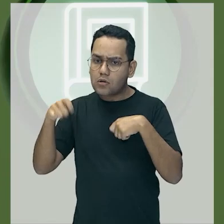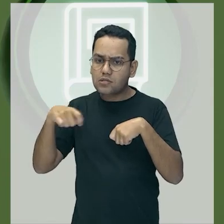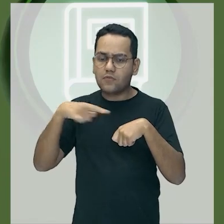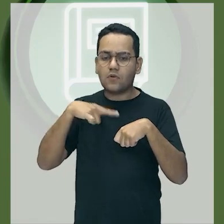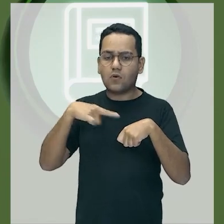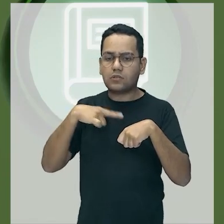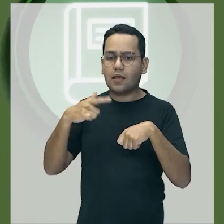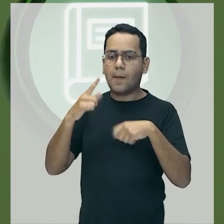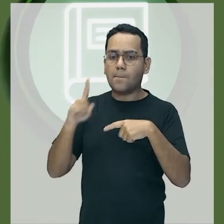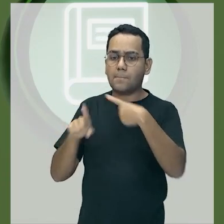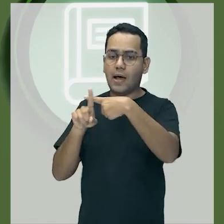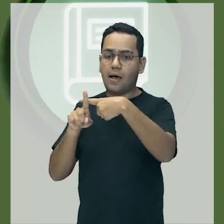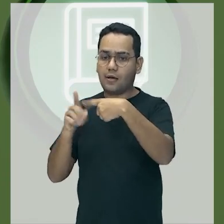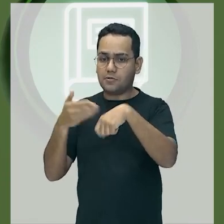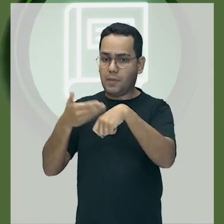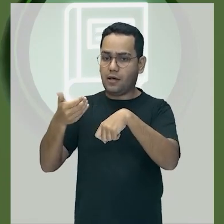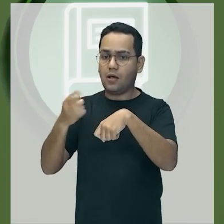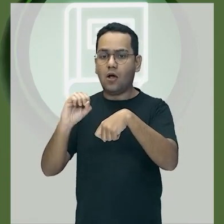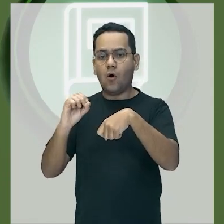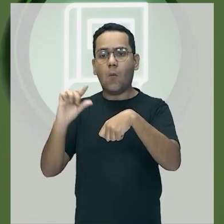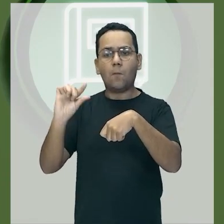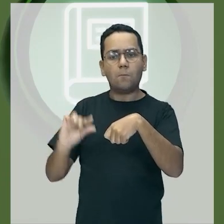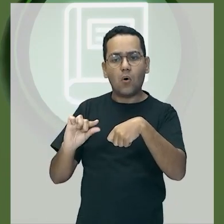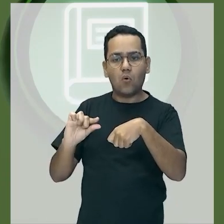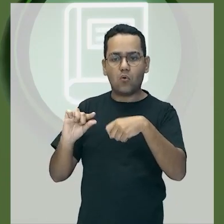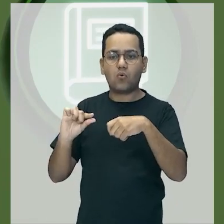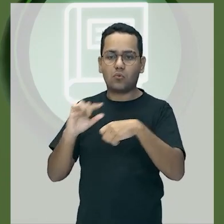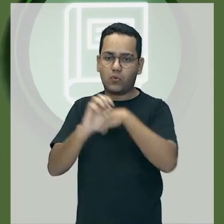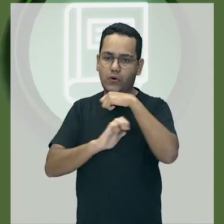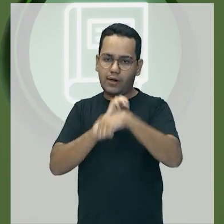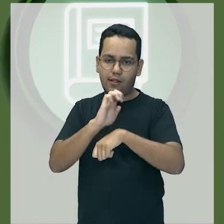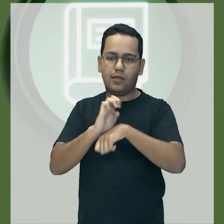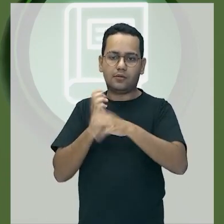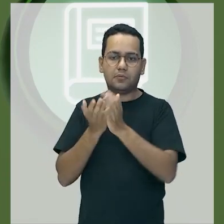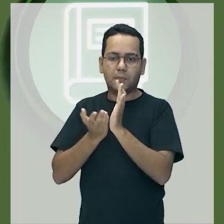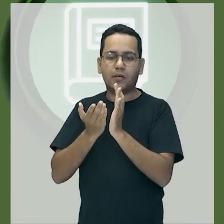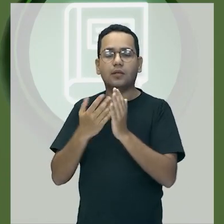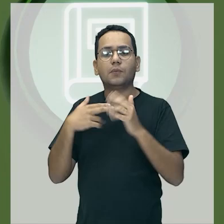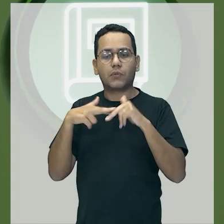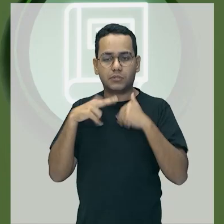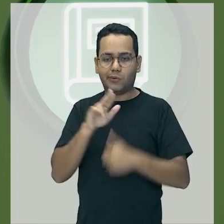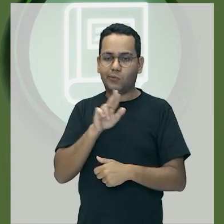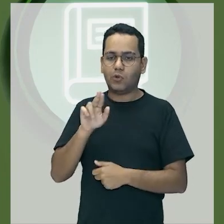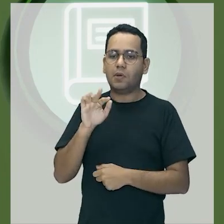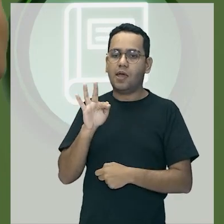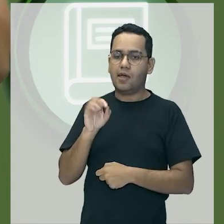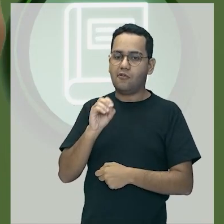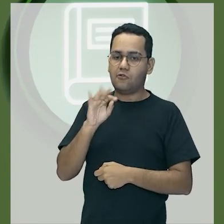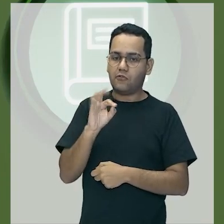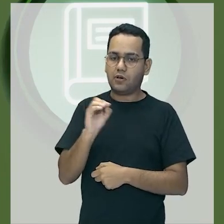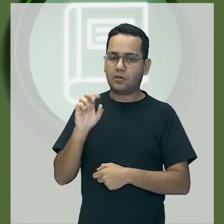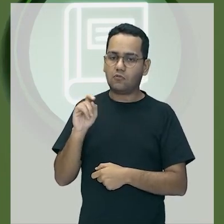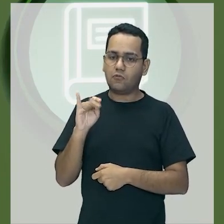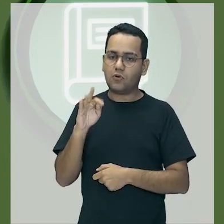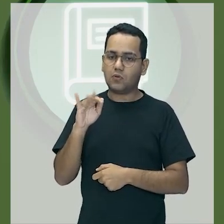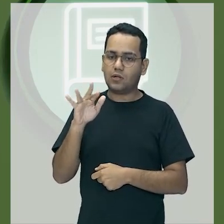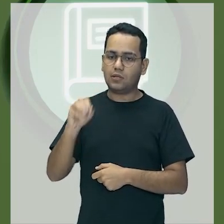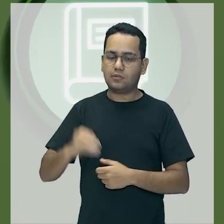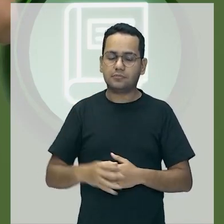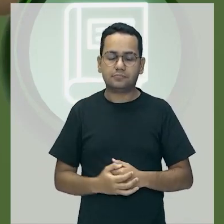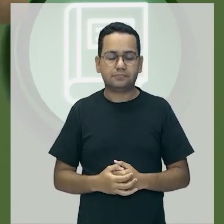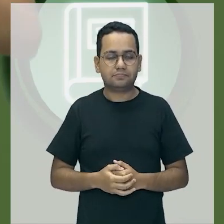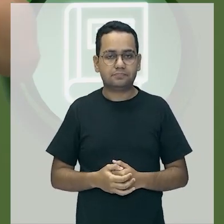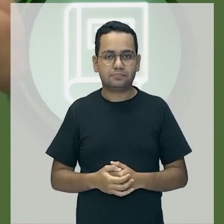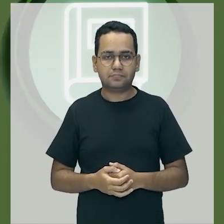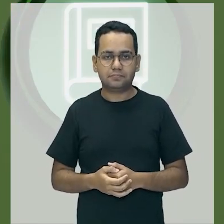placa, tá? Então isso daí é o efeito fotoelétrico, tá, pessoal? E aí um detalhe importante, um detalhe